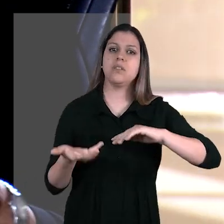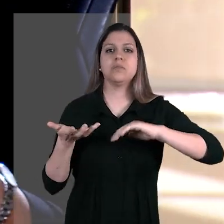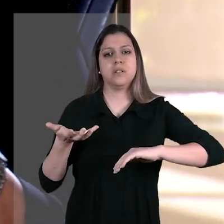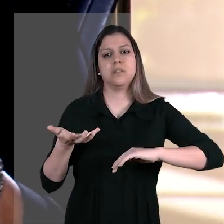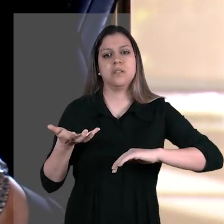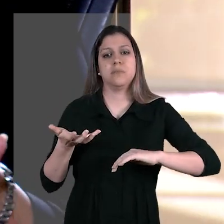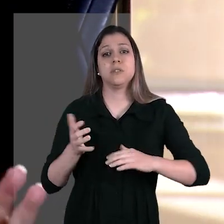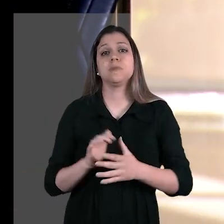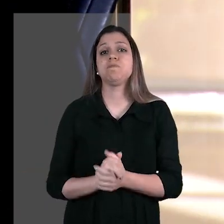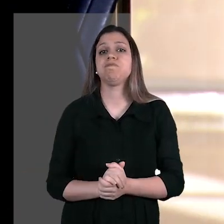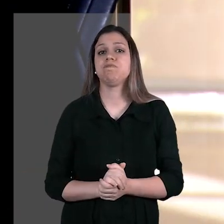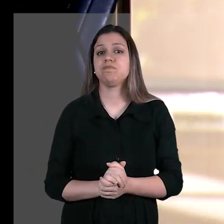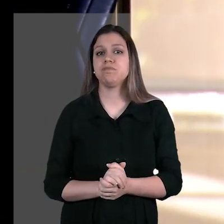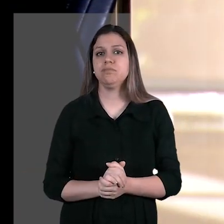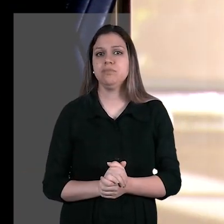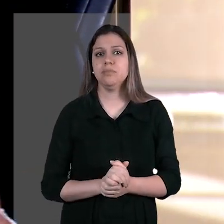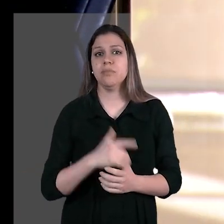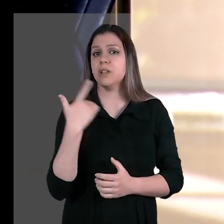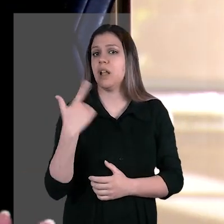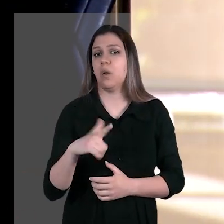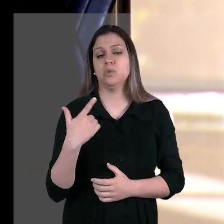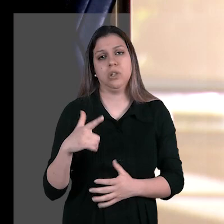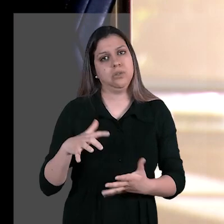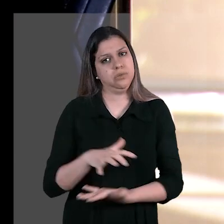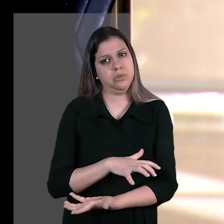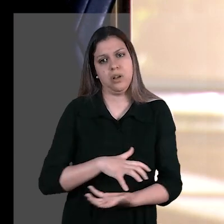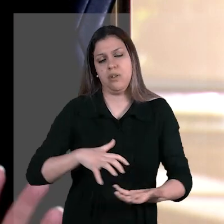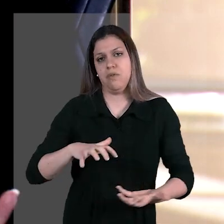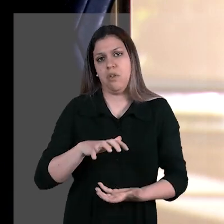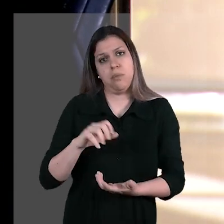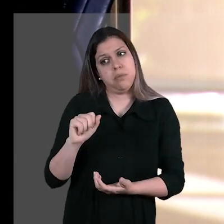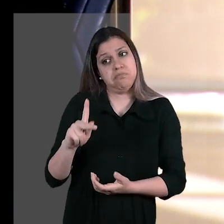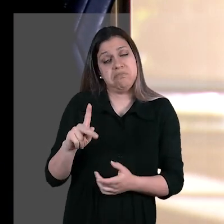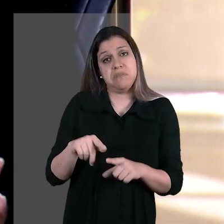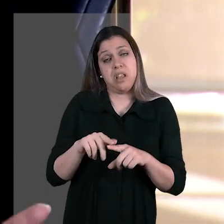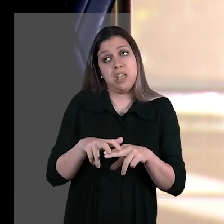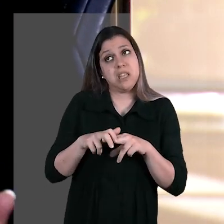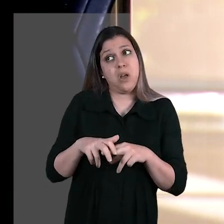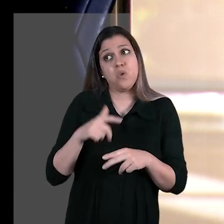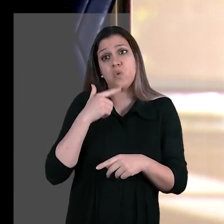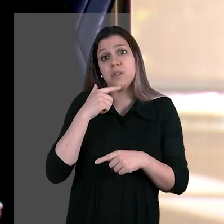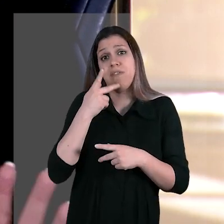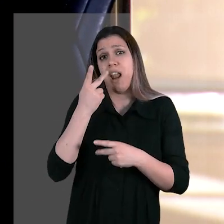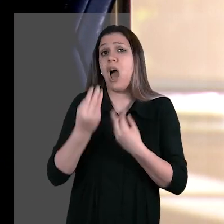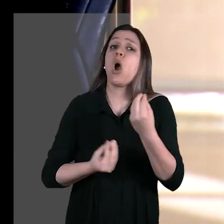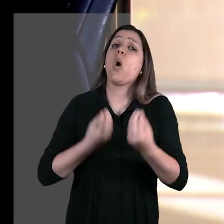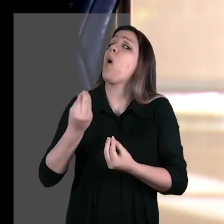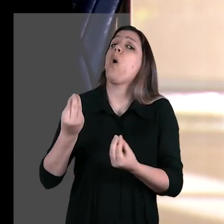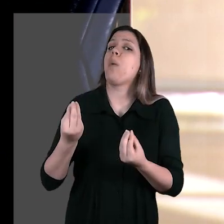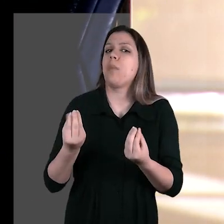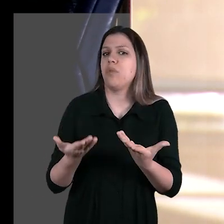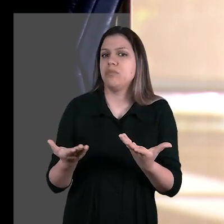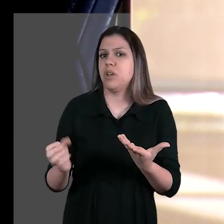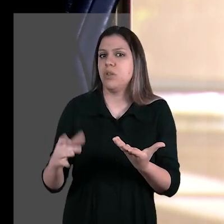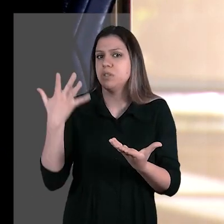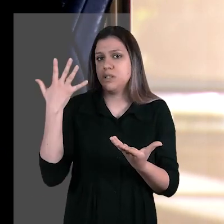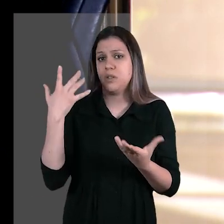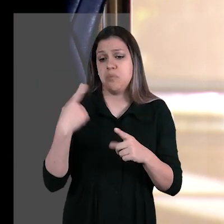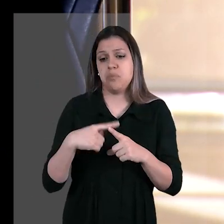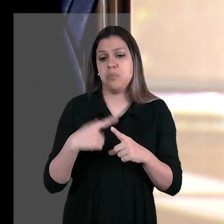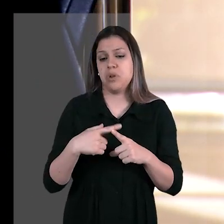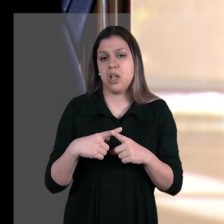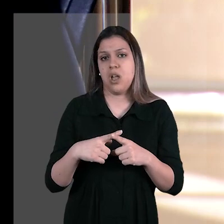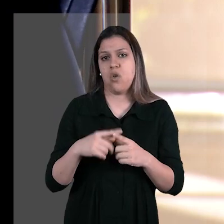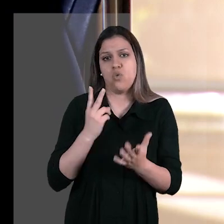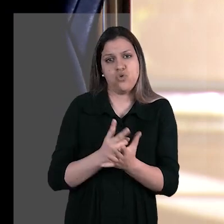Câmara, não estão contemplados na reforma. Então, não dá para falar como que vai ficar, porque eles continuam no